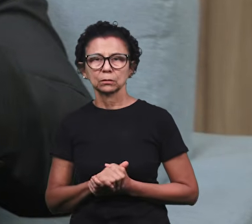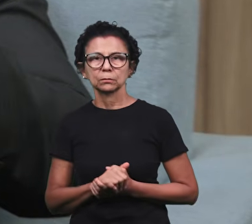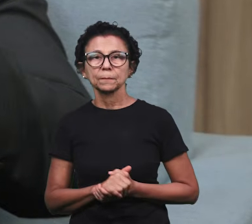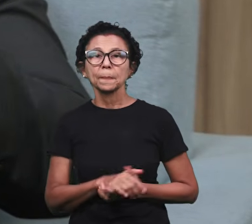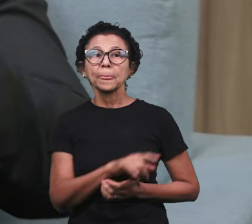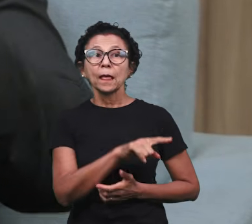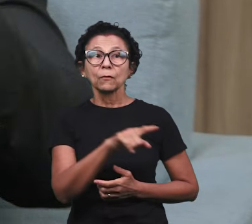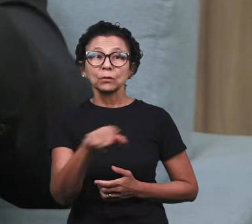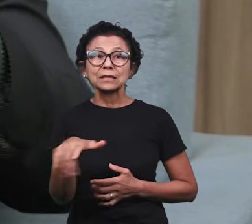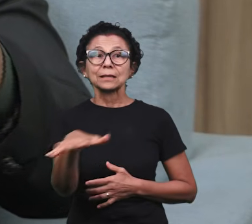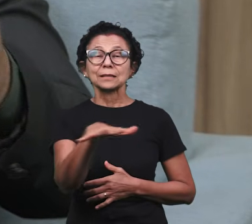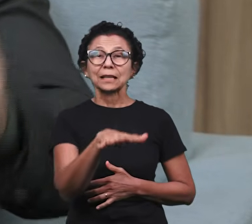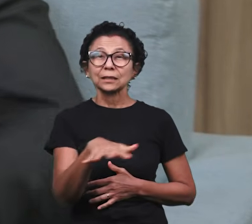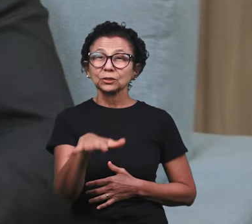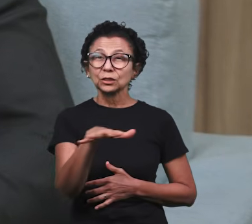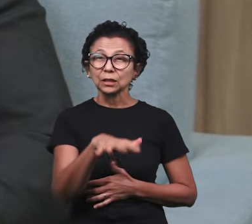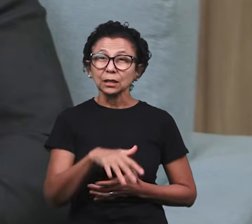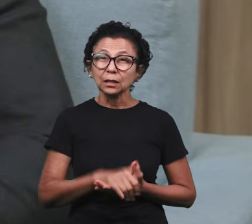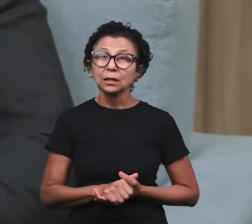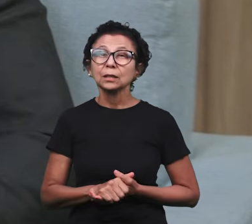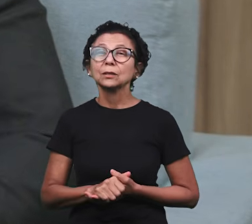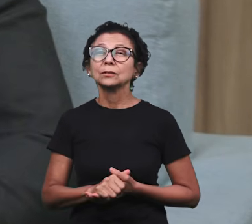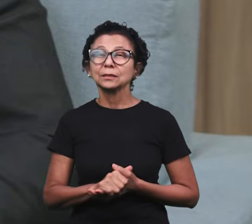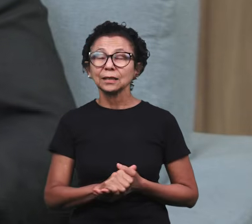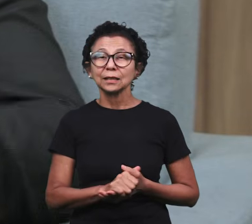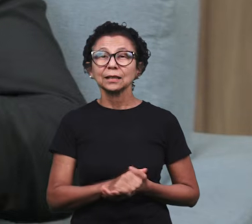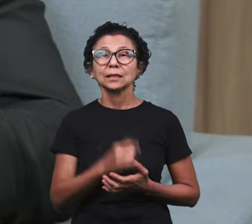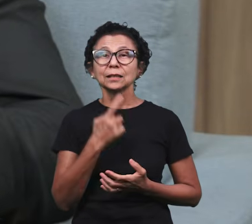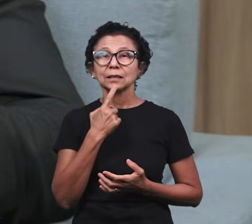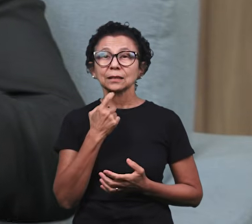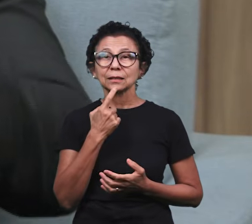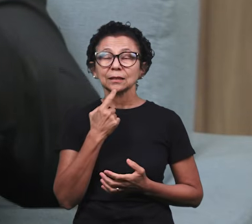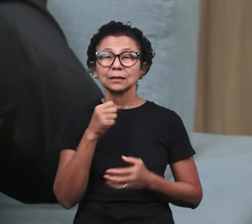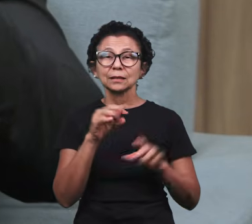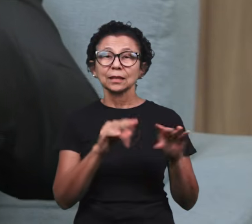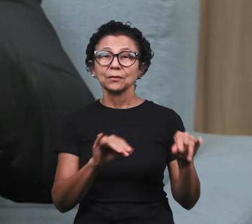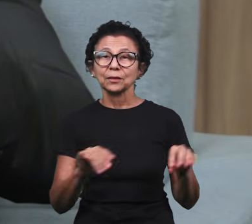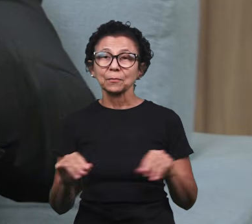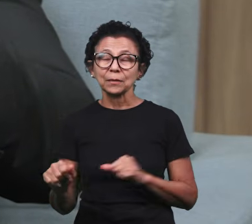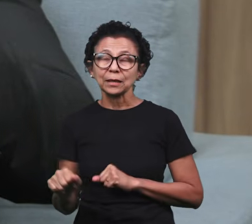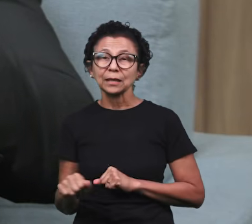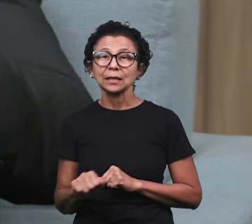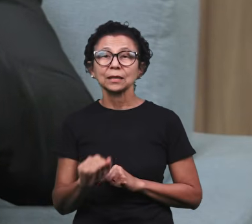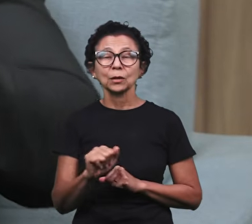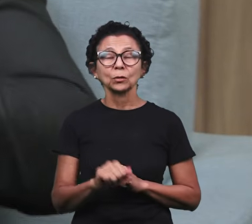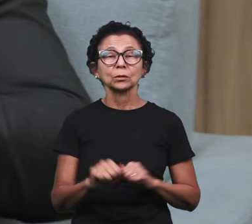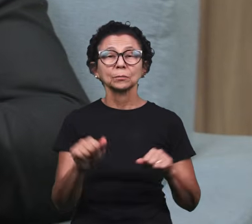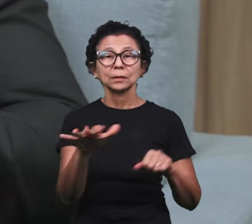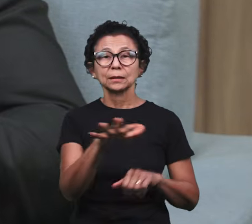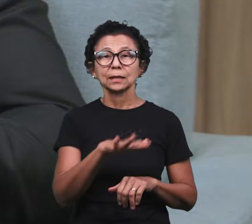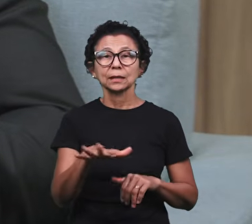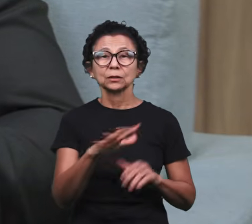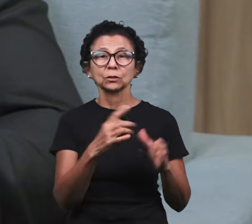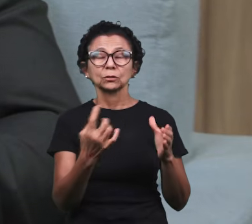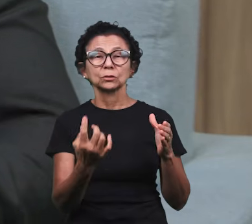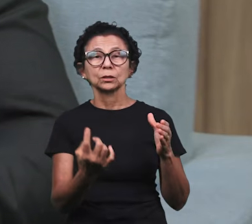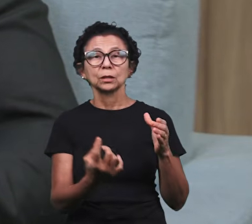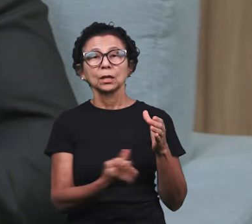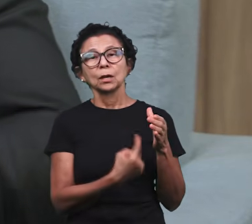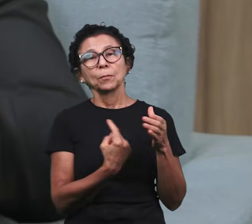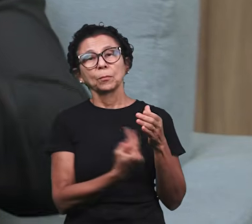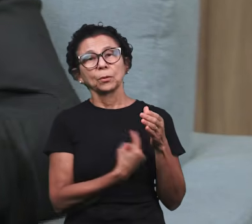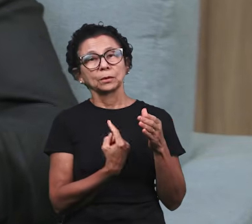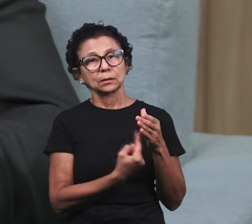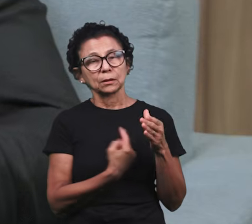da área de Terra Vermelha, né, do polo de Ponta da Fruta, que quiserem conhecer mais, ir lá trabalhar também para o Senhor neste trabalho